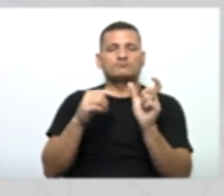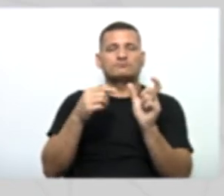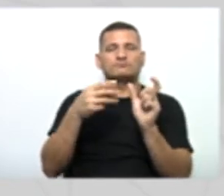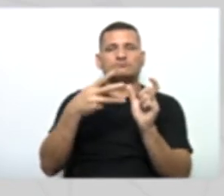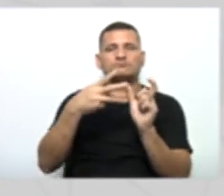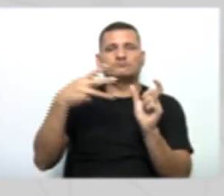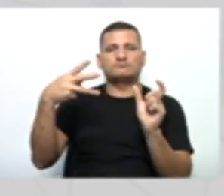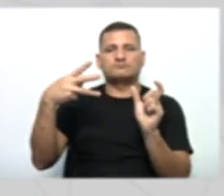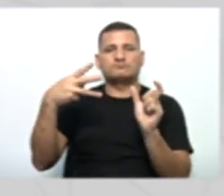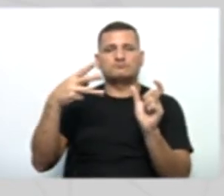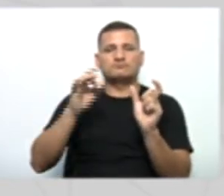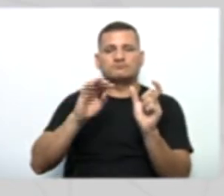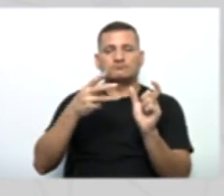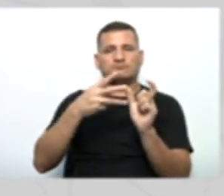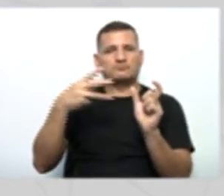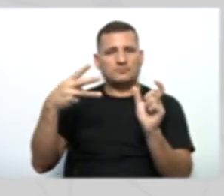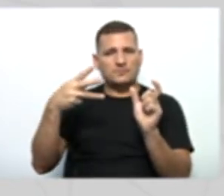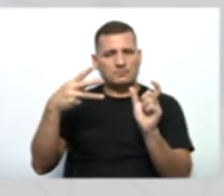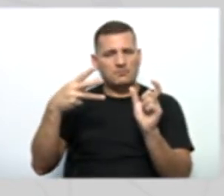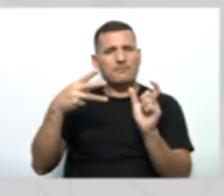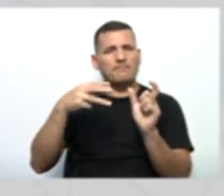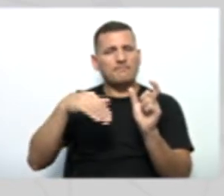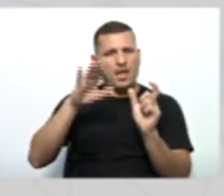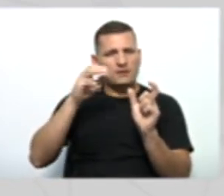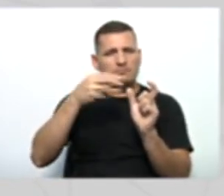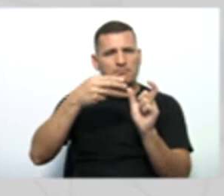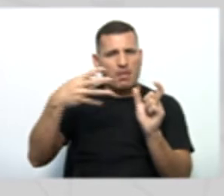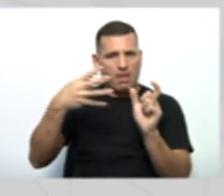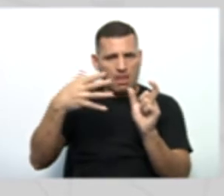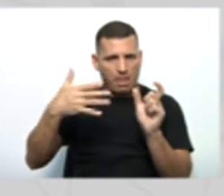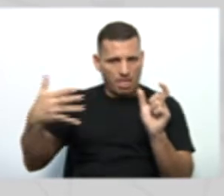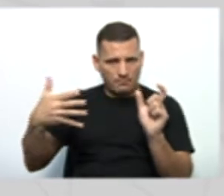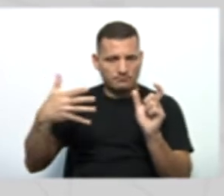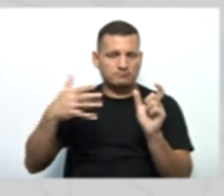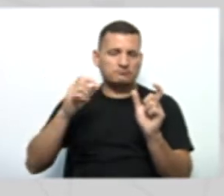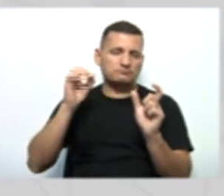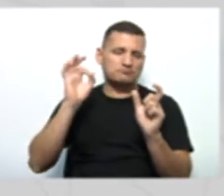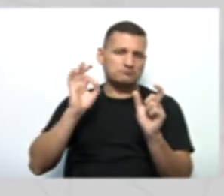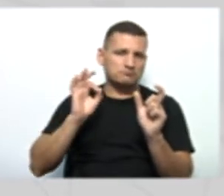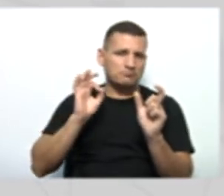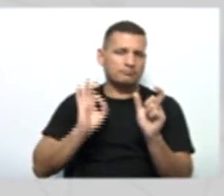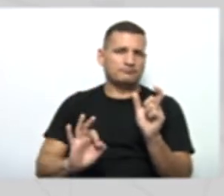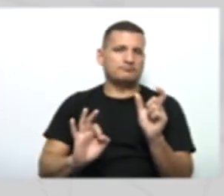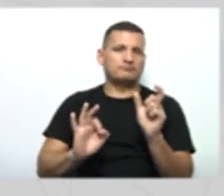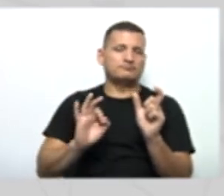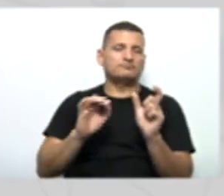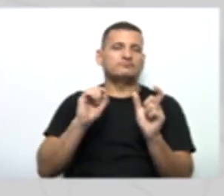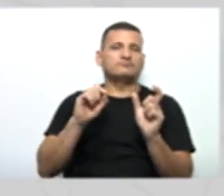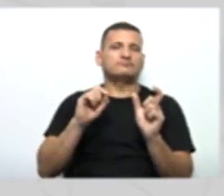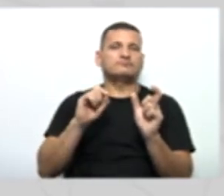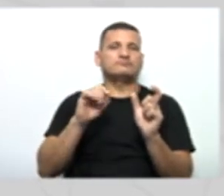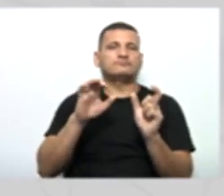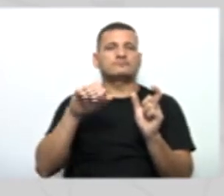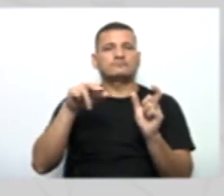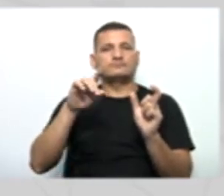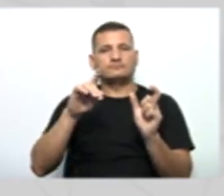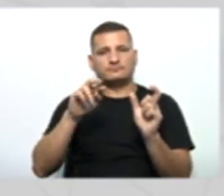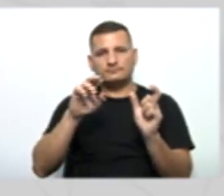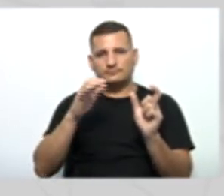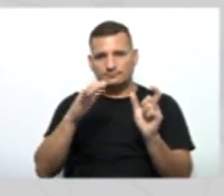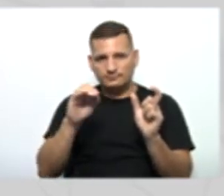poderia colocar os outros atributos? Com certeza. Eu poderia colocar, por exemplo, o endereço, eu poderia